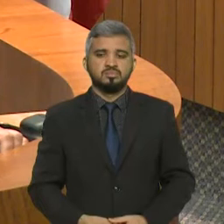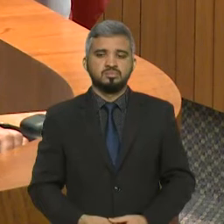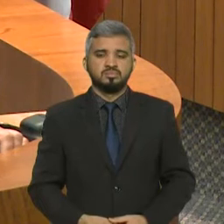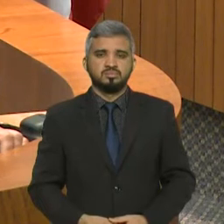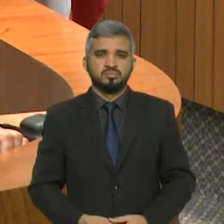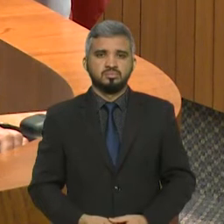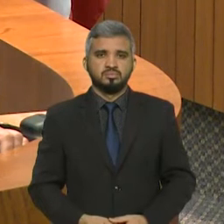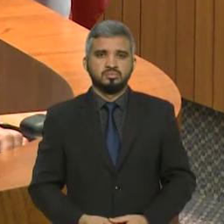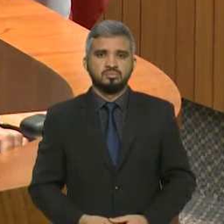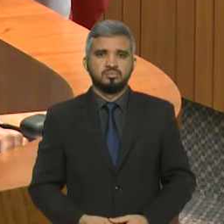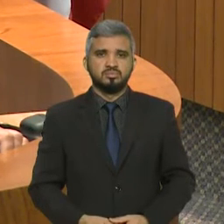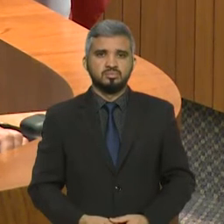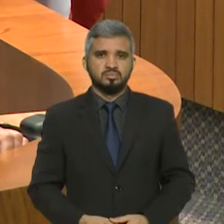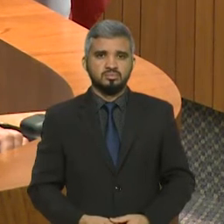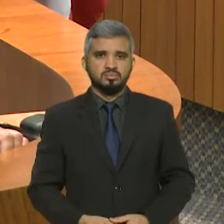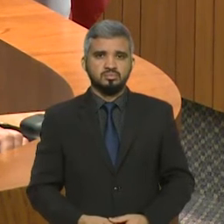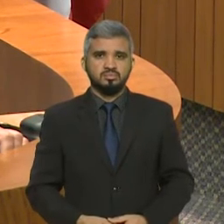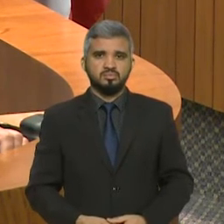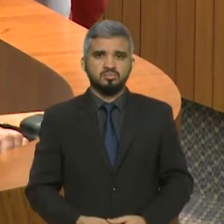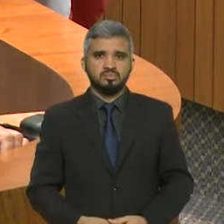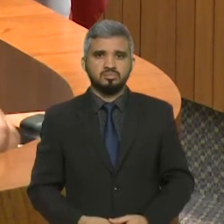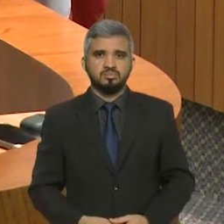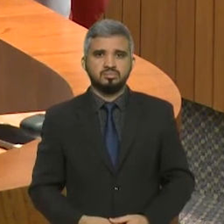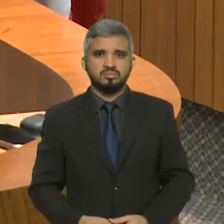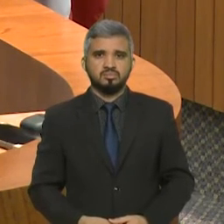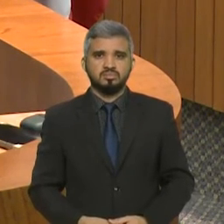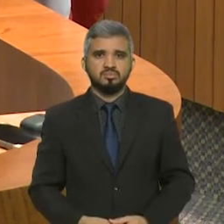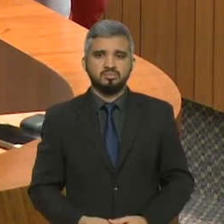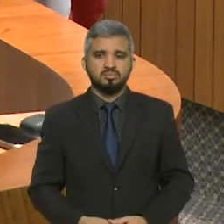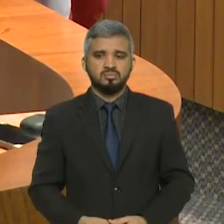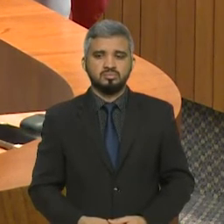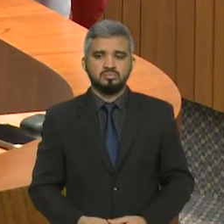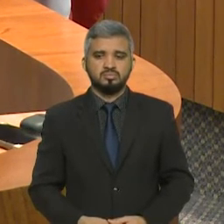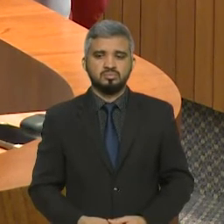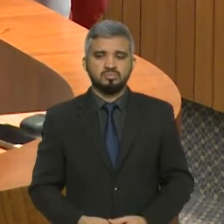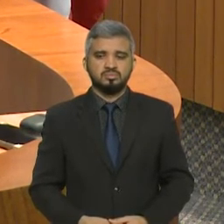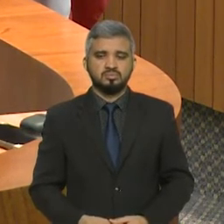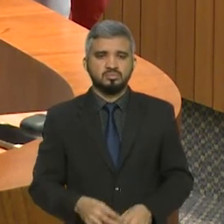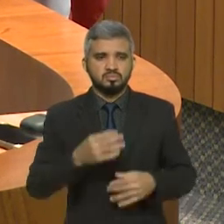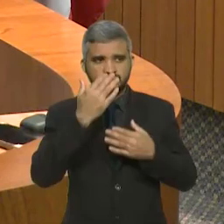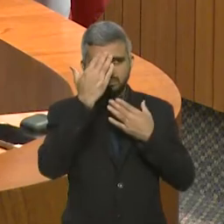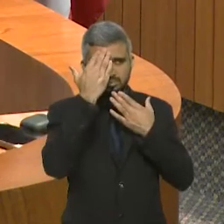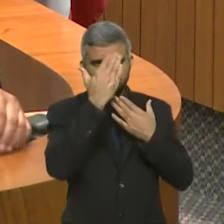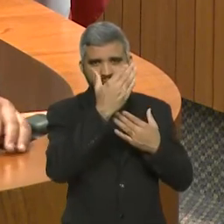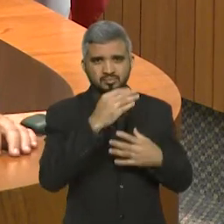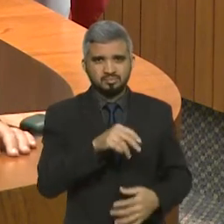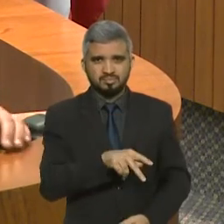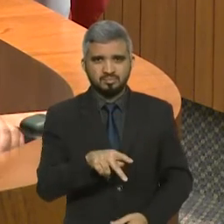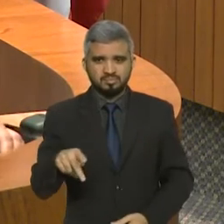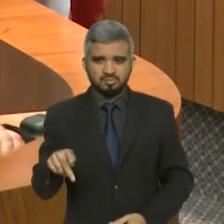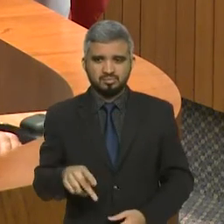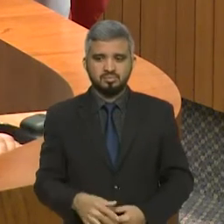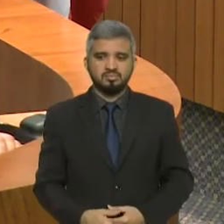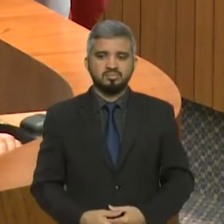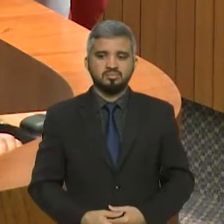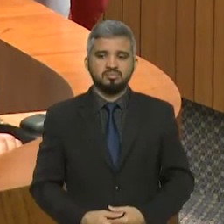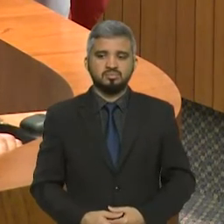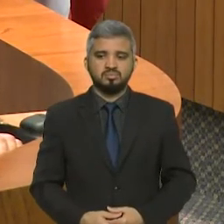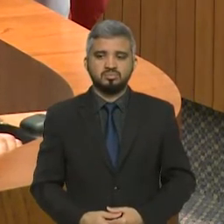Solicito que libere o tempo que for necessário para o deputado Vinícius Lourdes concluir, por gentileza. Muito obrigado, senhor presidente. Vossa